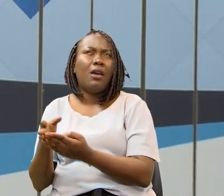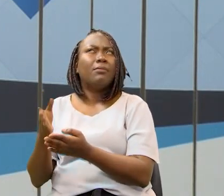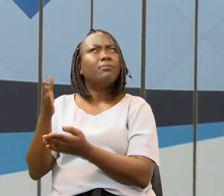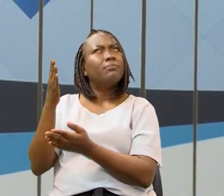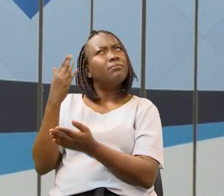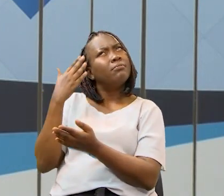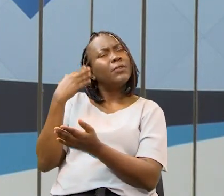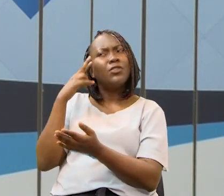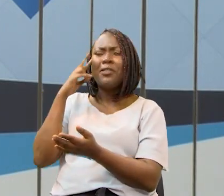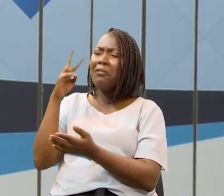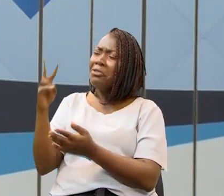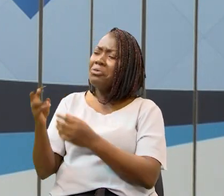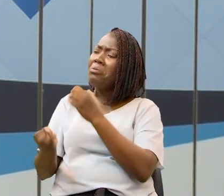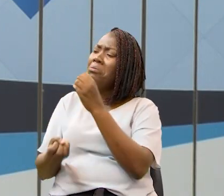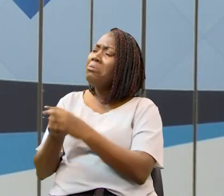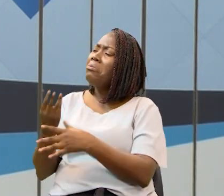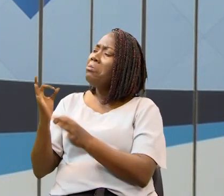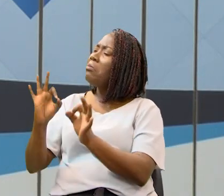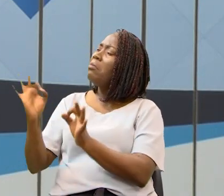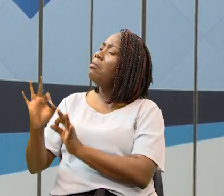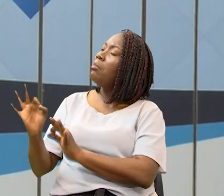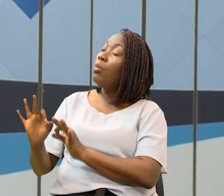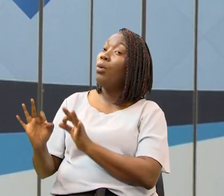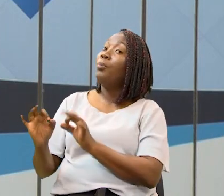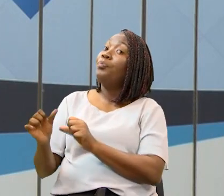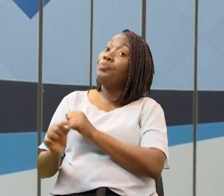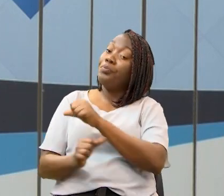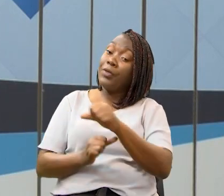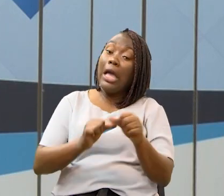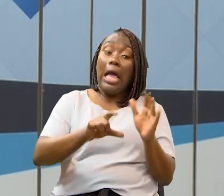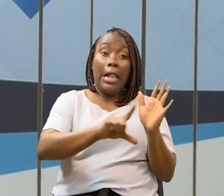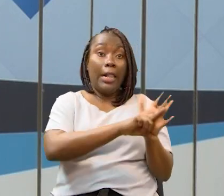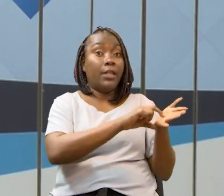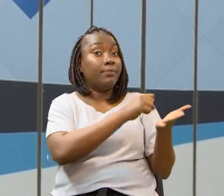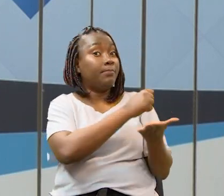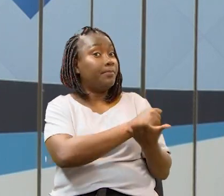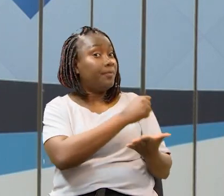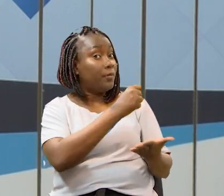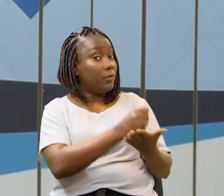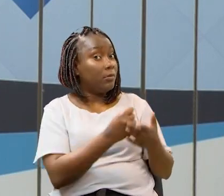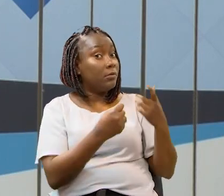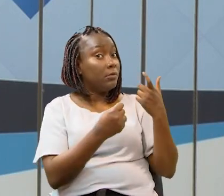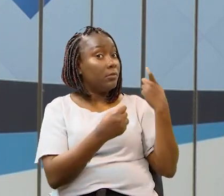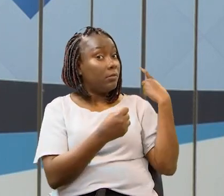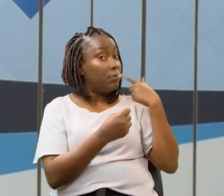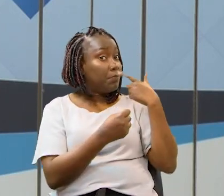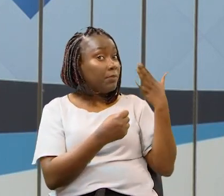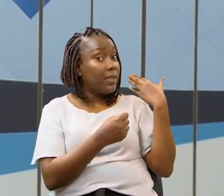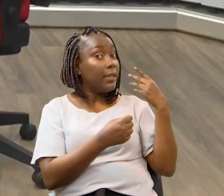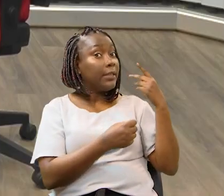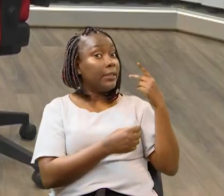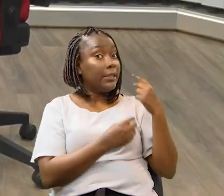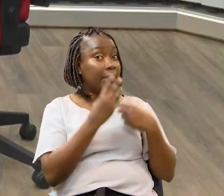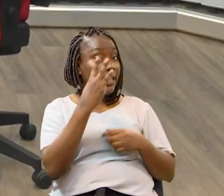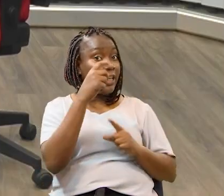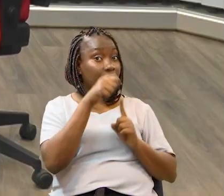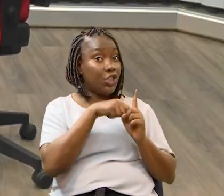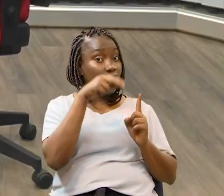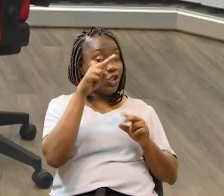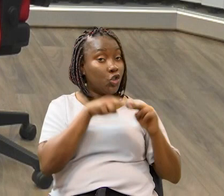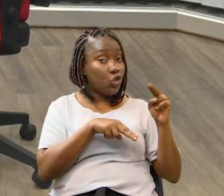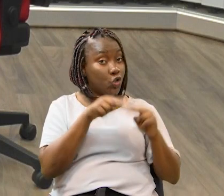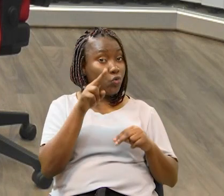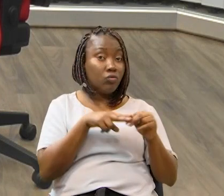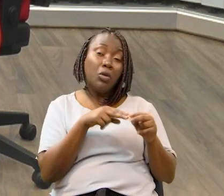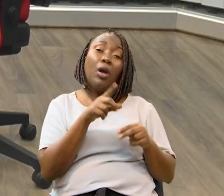onde eu tinha visto, não tinham criado ainda. Sim. Né? Como a lei foi sancionada agora 3 de julho, Exato. então é óbvio que